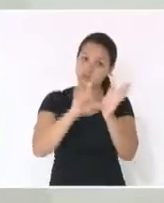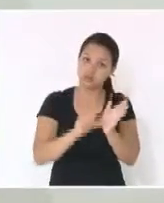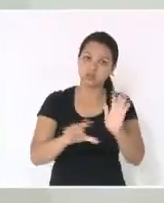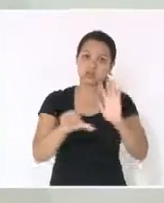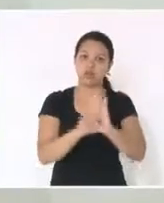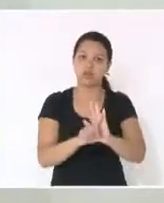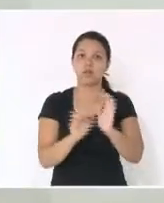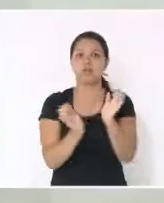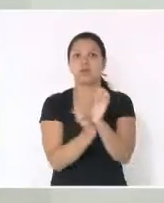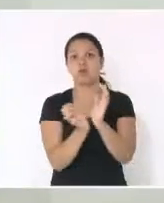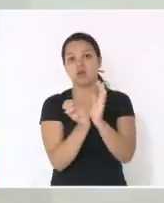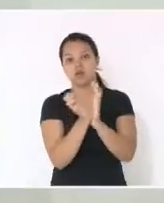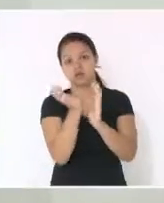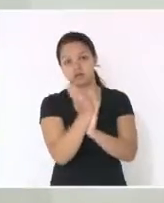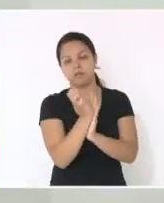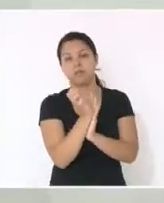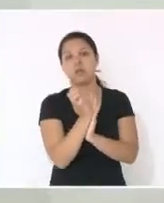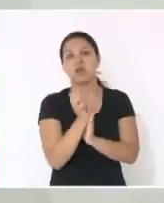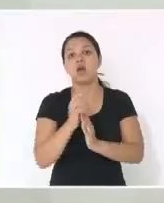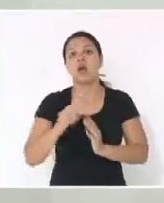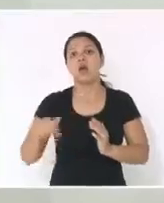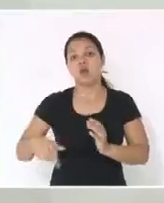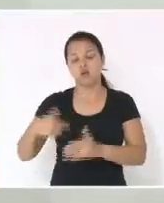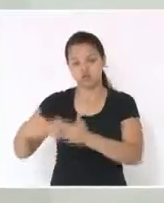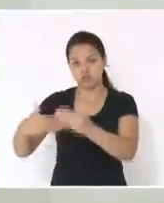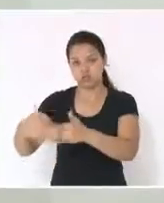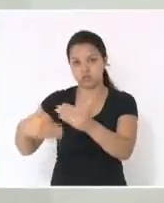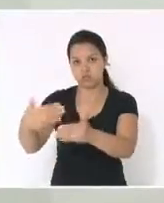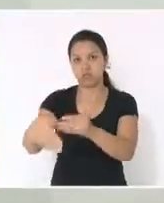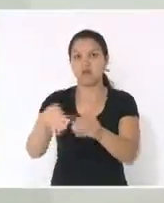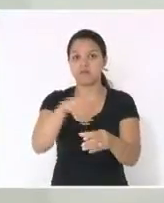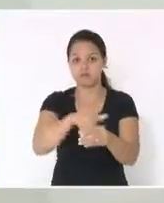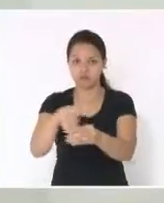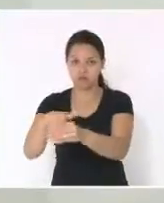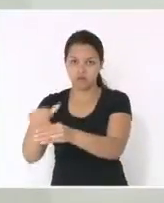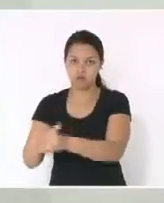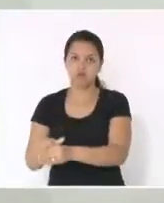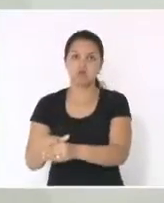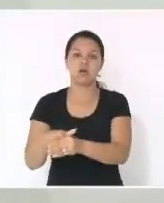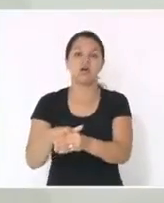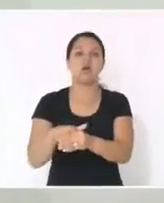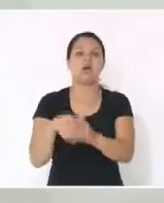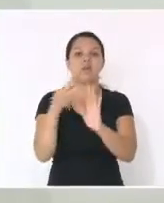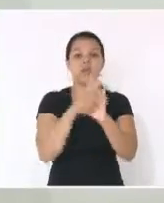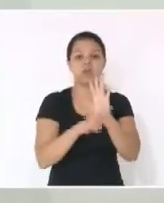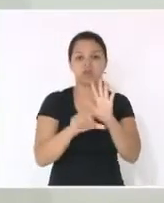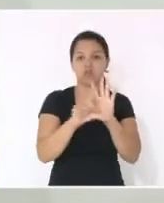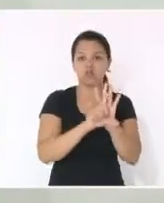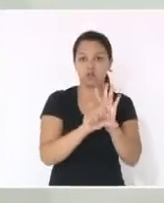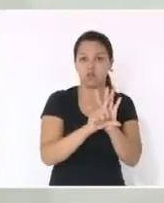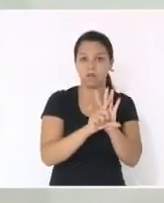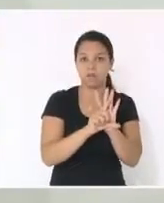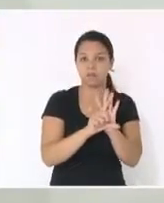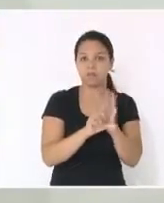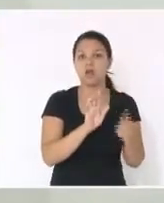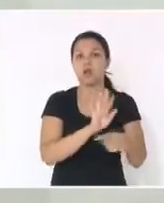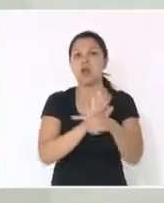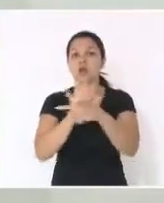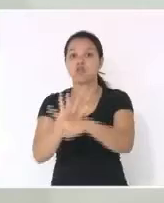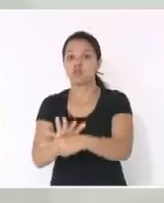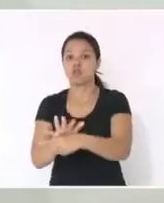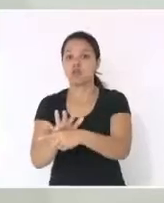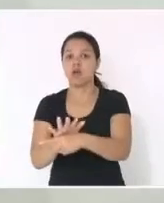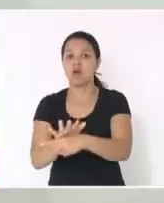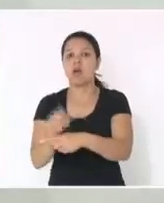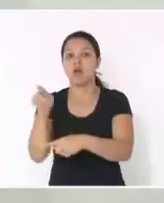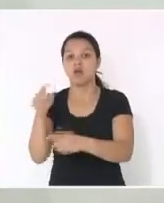nos próximos dias será votado aqui um projeto de lei que pretende apoiar principalmente o microempreendedor individual no sentido